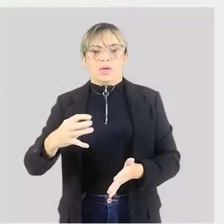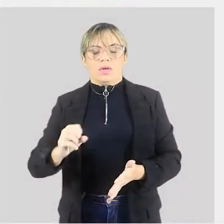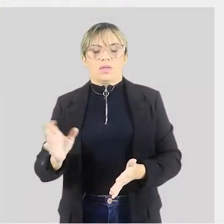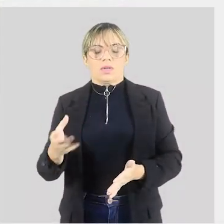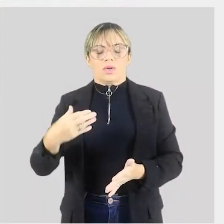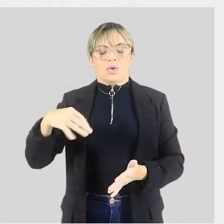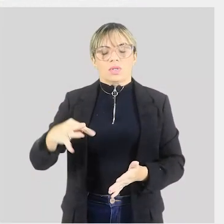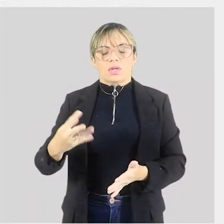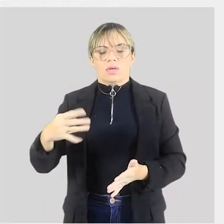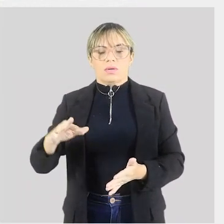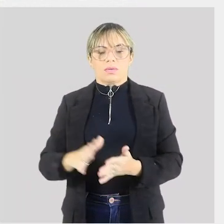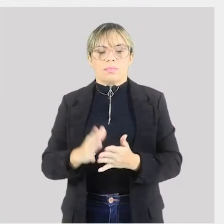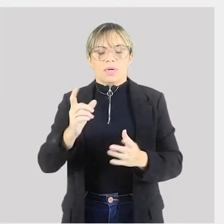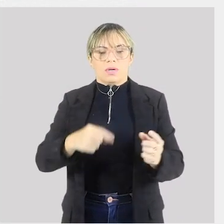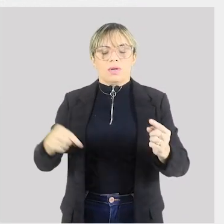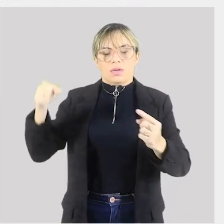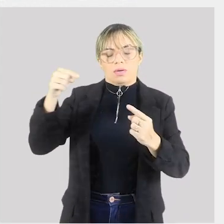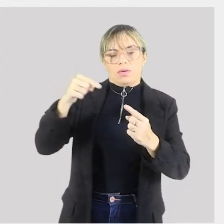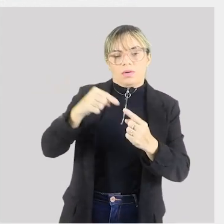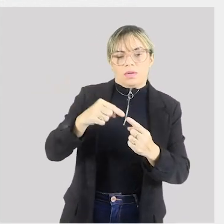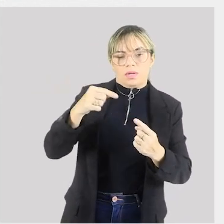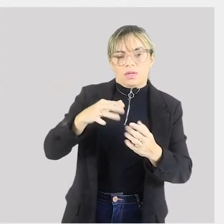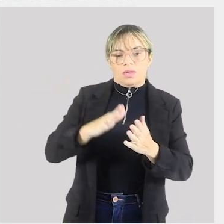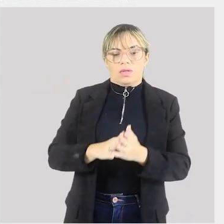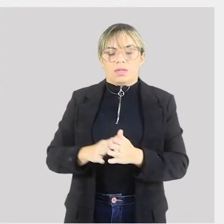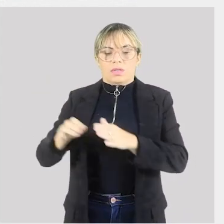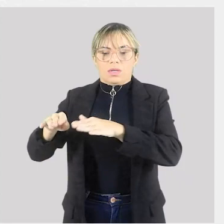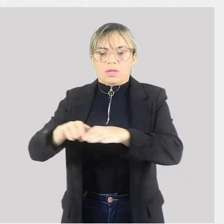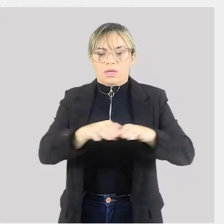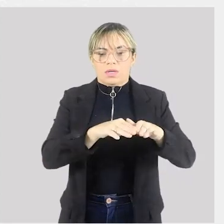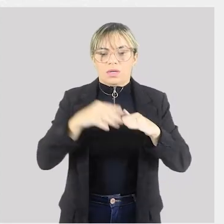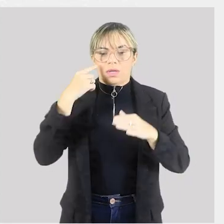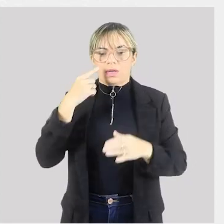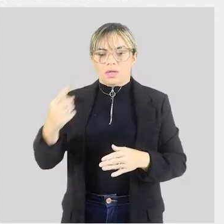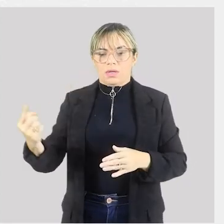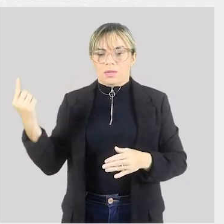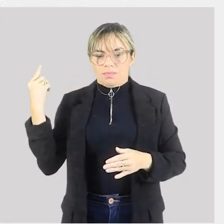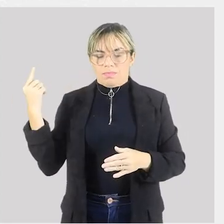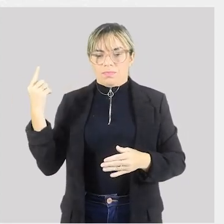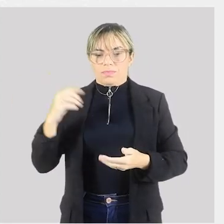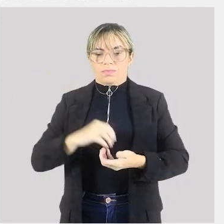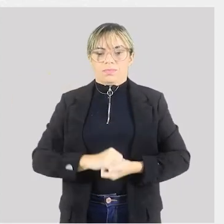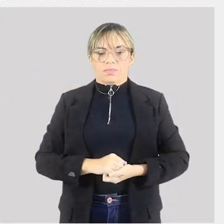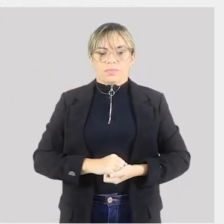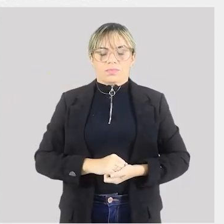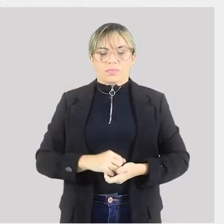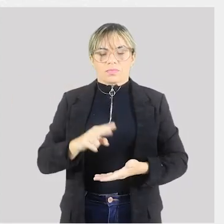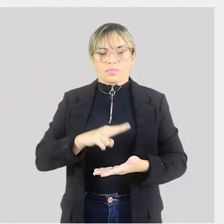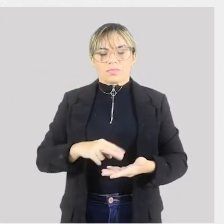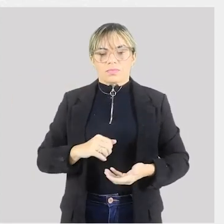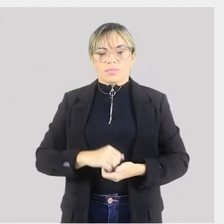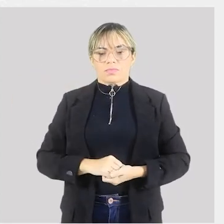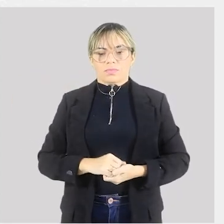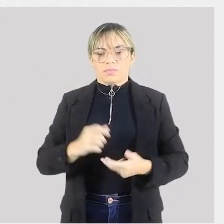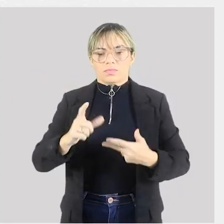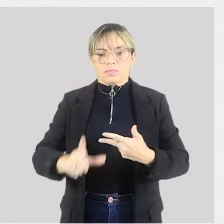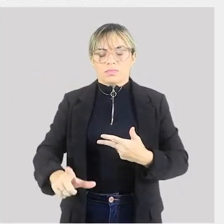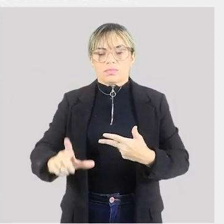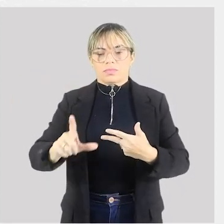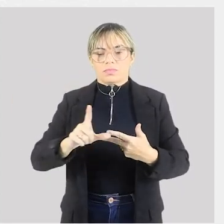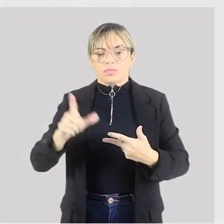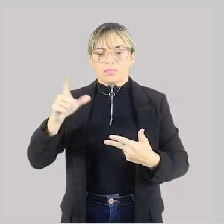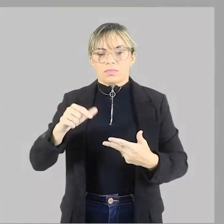harmonia, perfeito? Por exemplo, atipicamente, o poder legislativo pode funcionar, atuar como